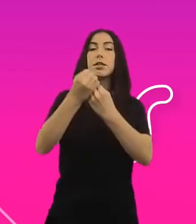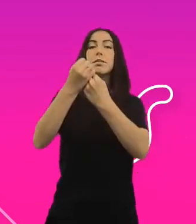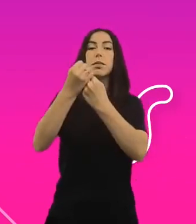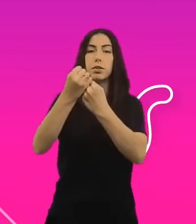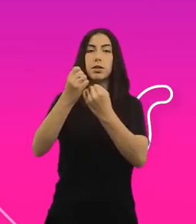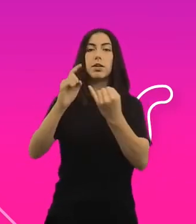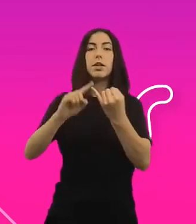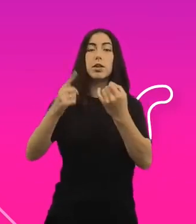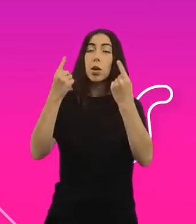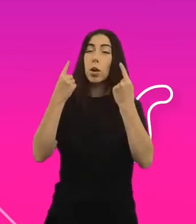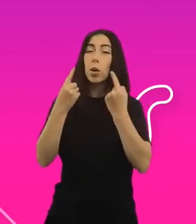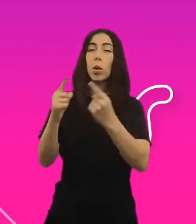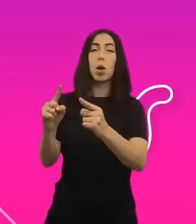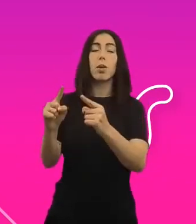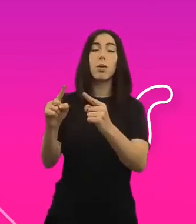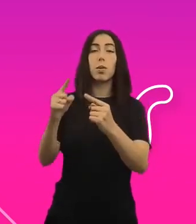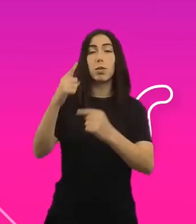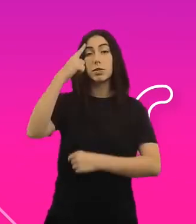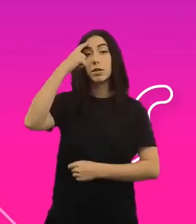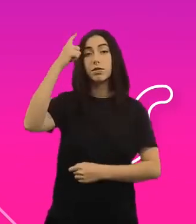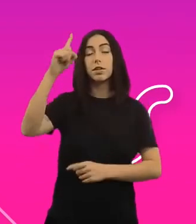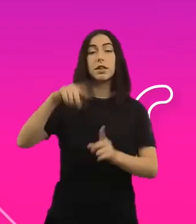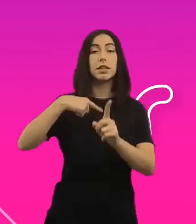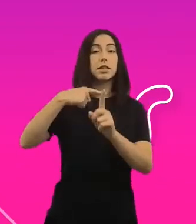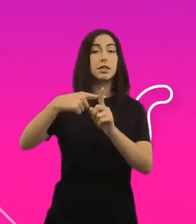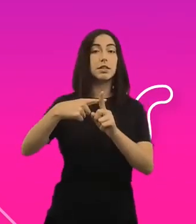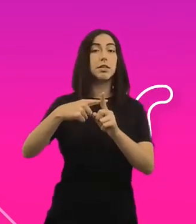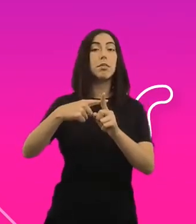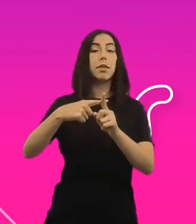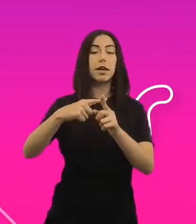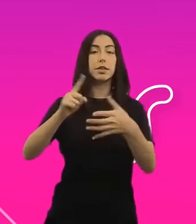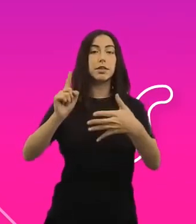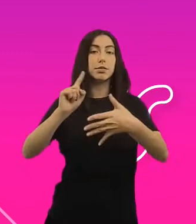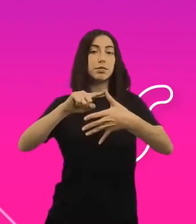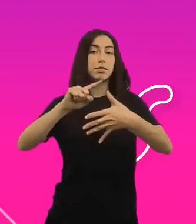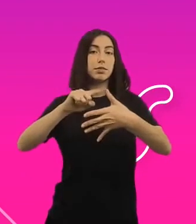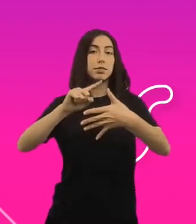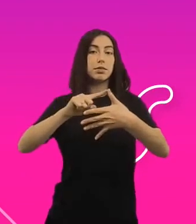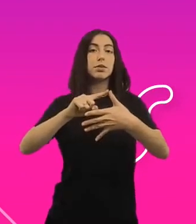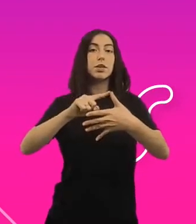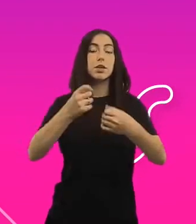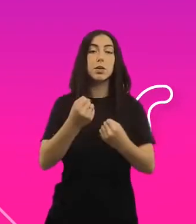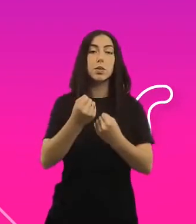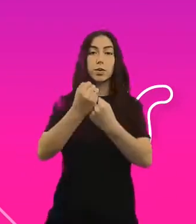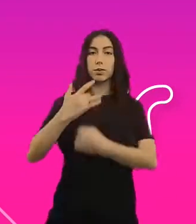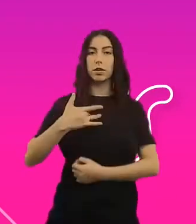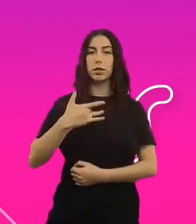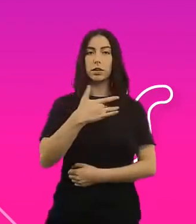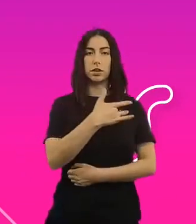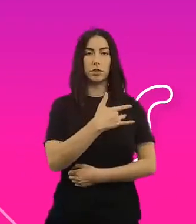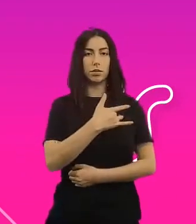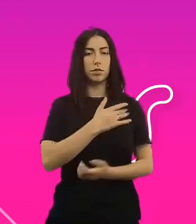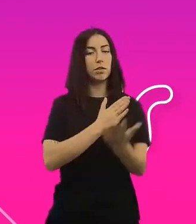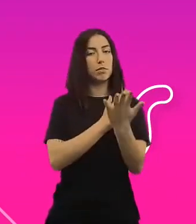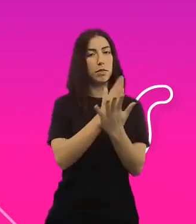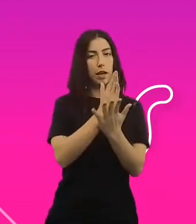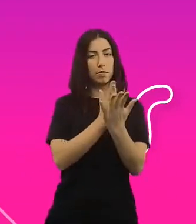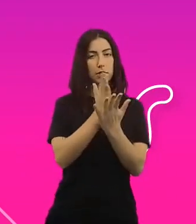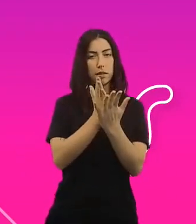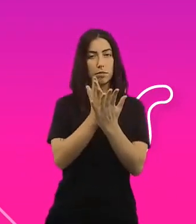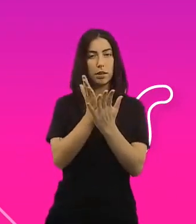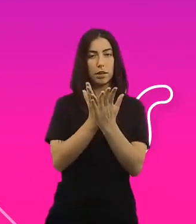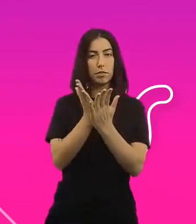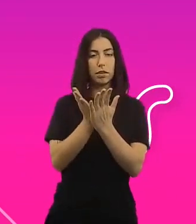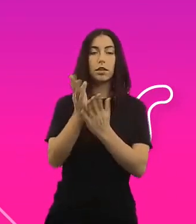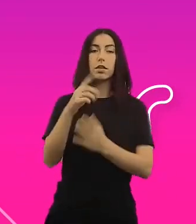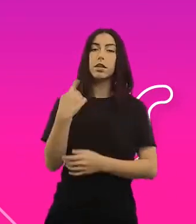e suporte à saúde. São 5 áreas de atuação onde a gente trabalha globalmente